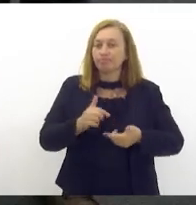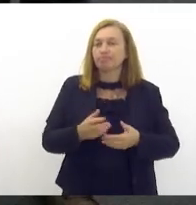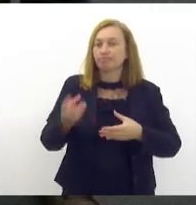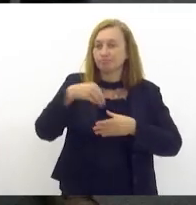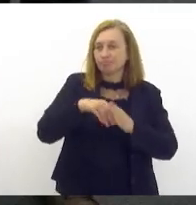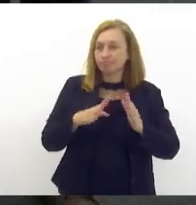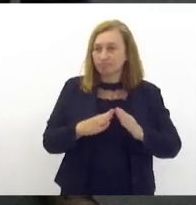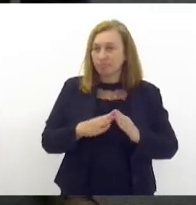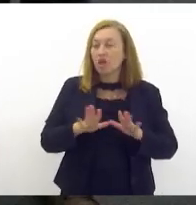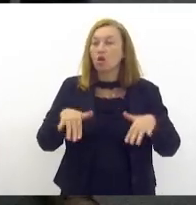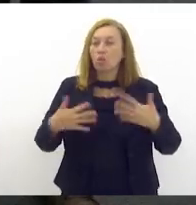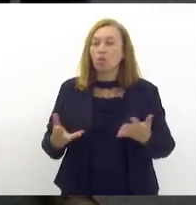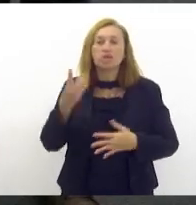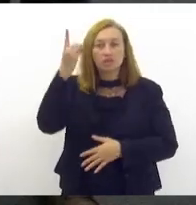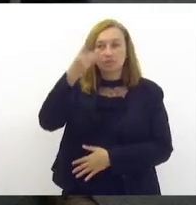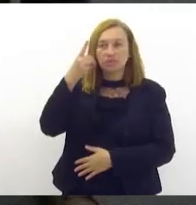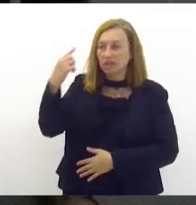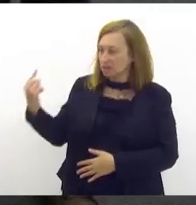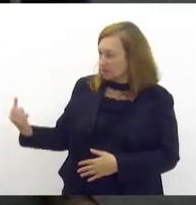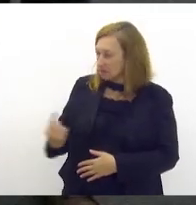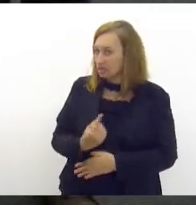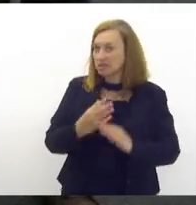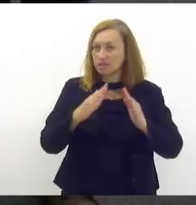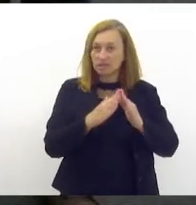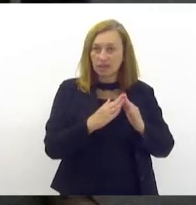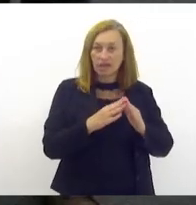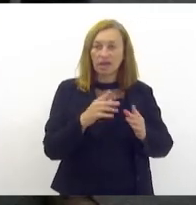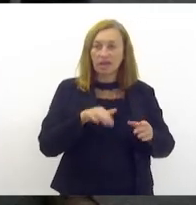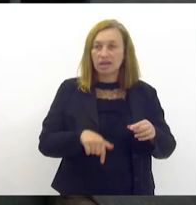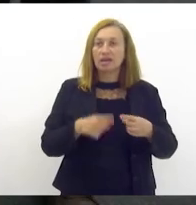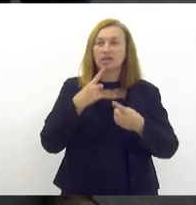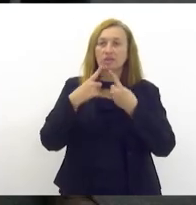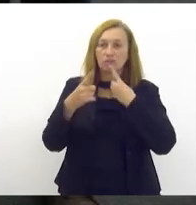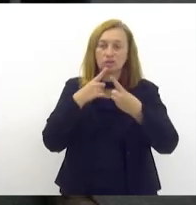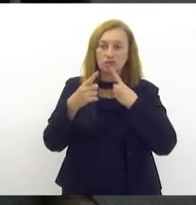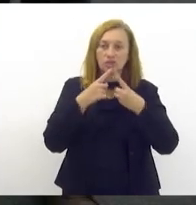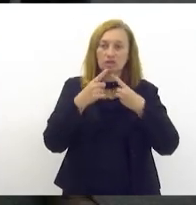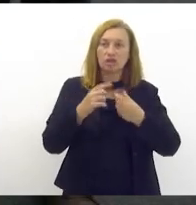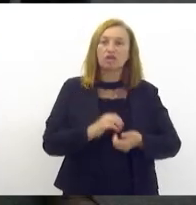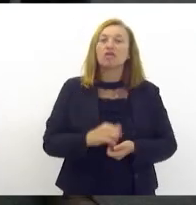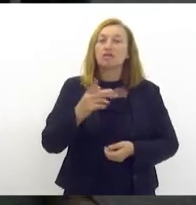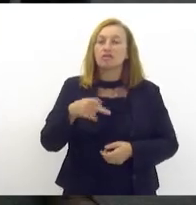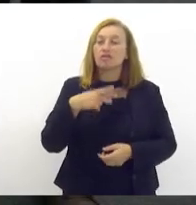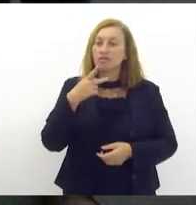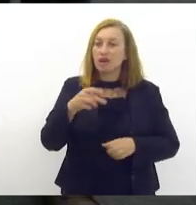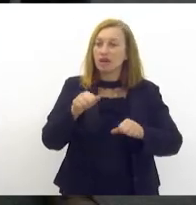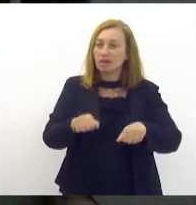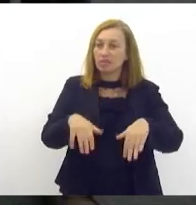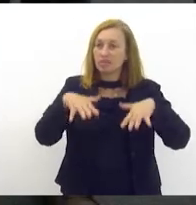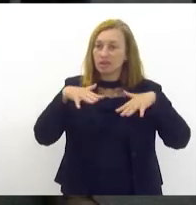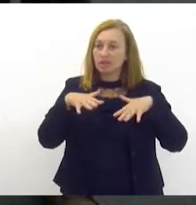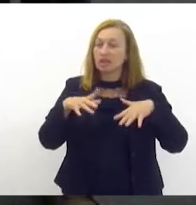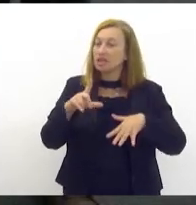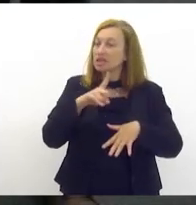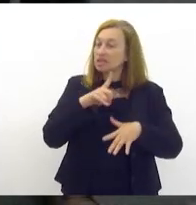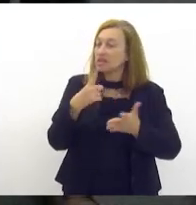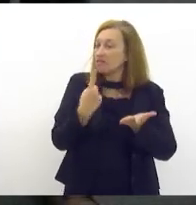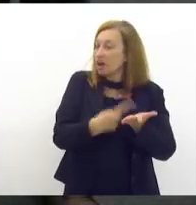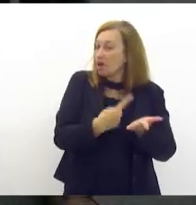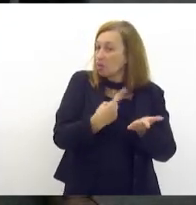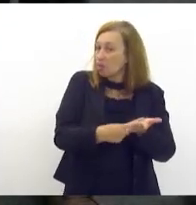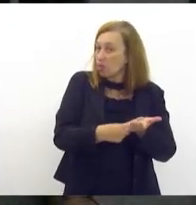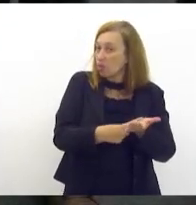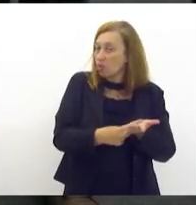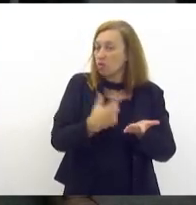Quando uma deputada nessa casa, que é a casa do diálogo, fala em plenário que houve acordo